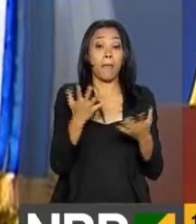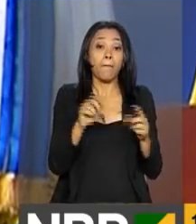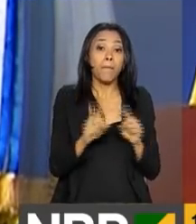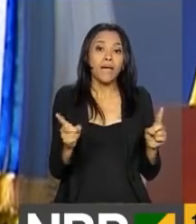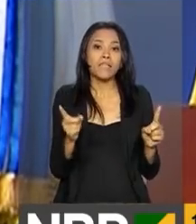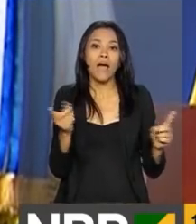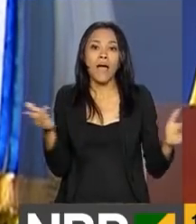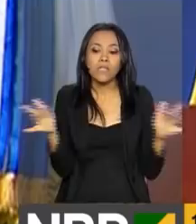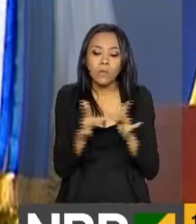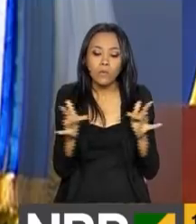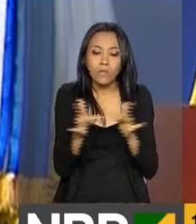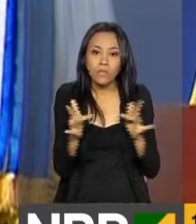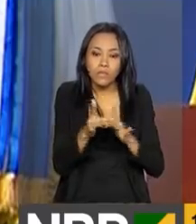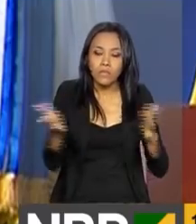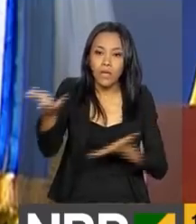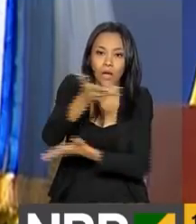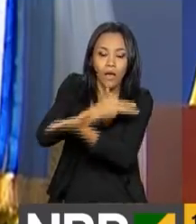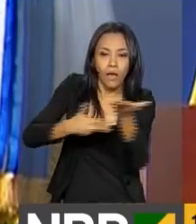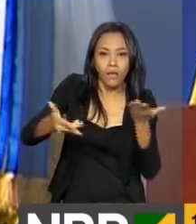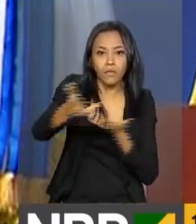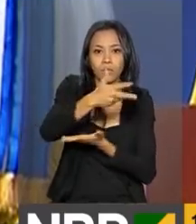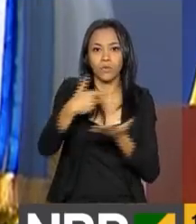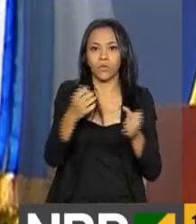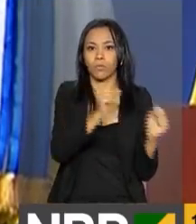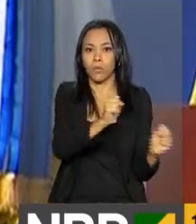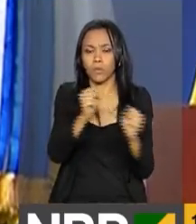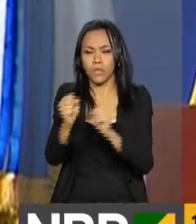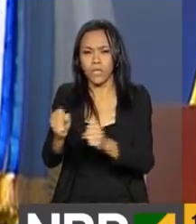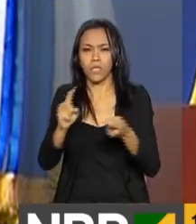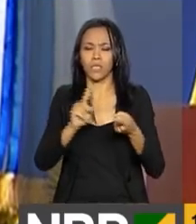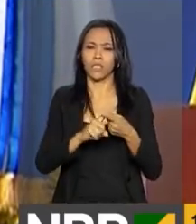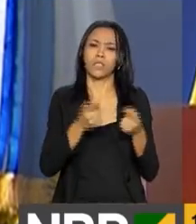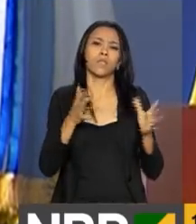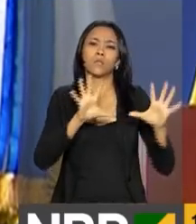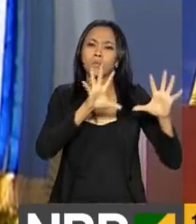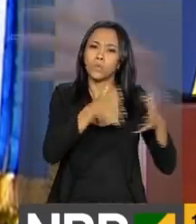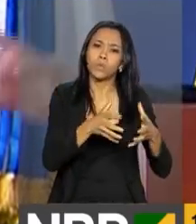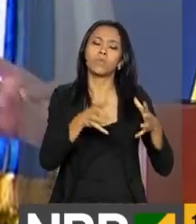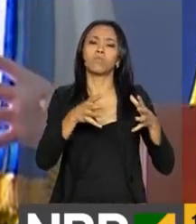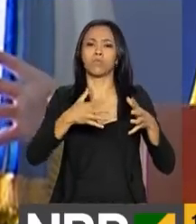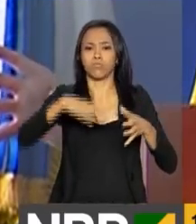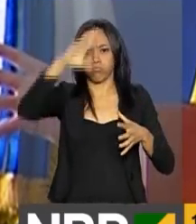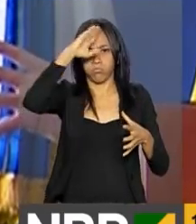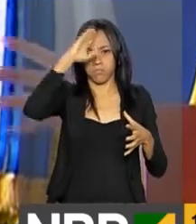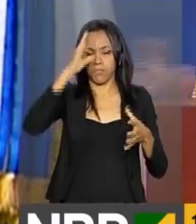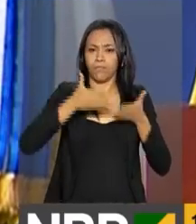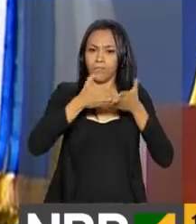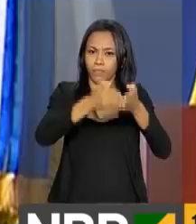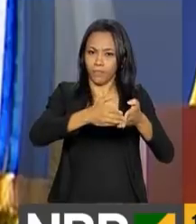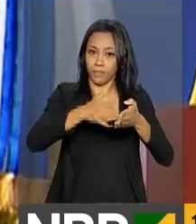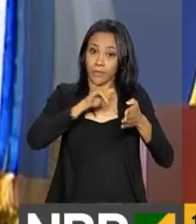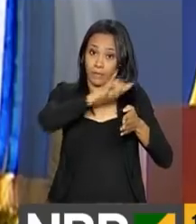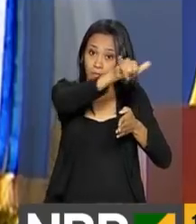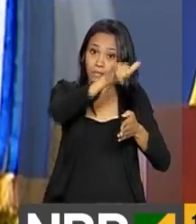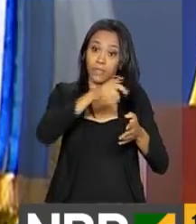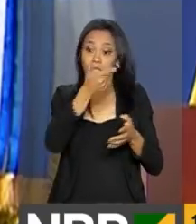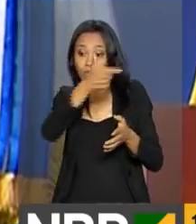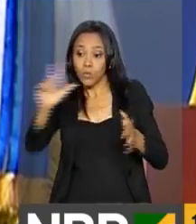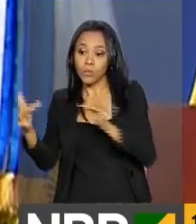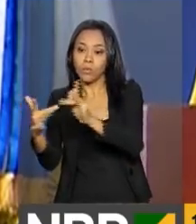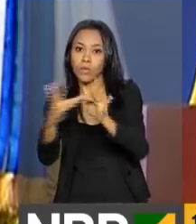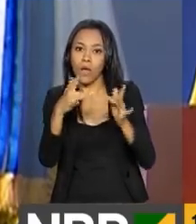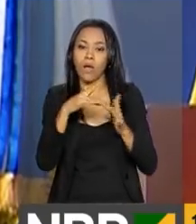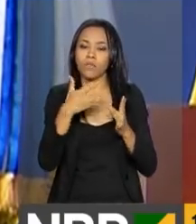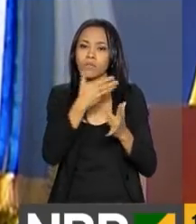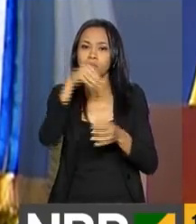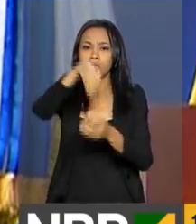relação institucional entre os órgãos do poder, entre as Forças Armadas e os órgãos do poder, é fundamental, porque nós todos somos autoridades,